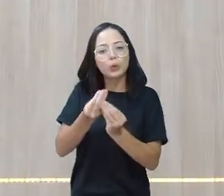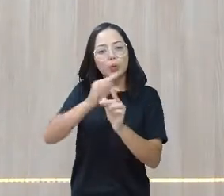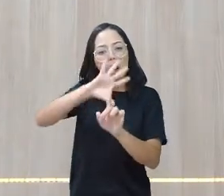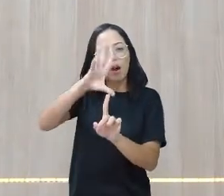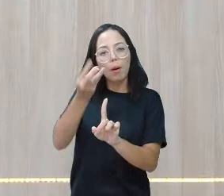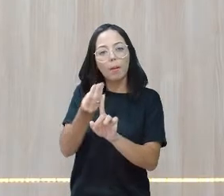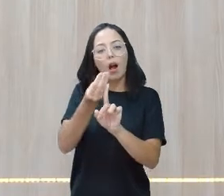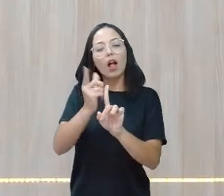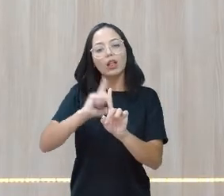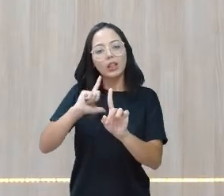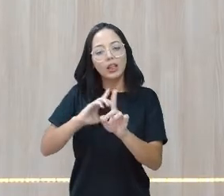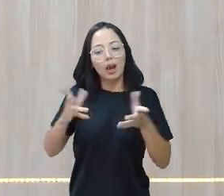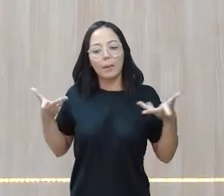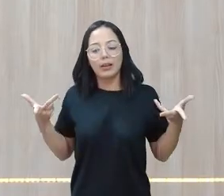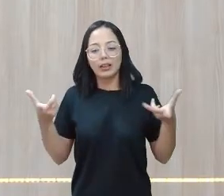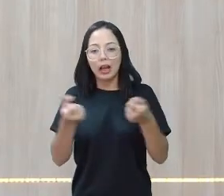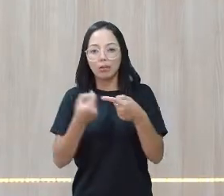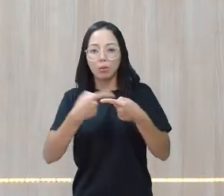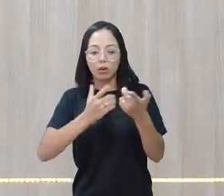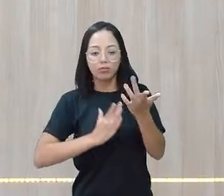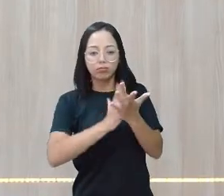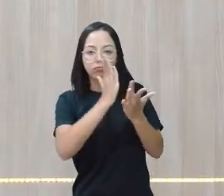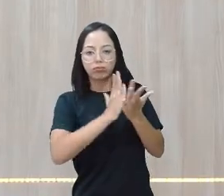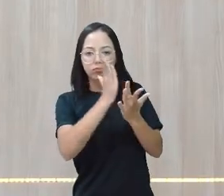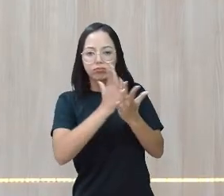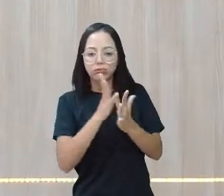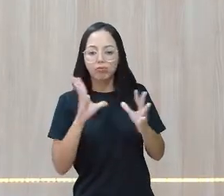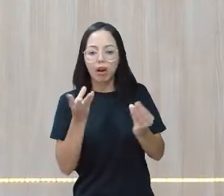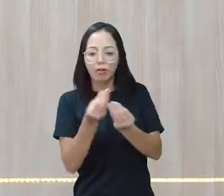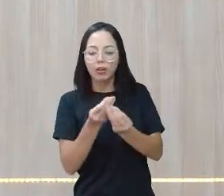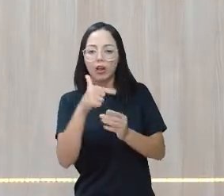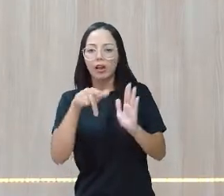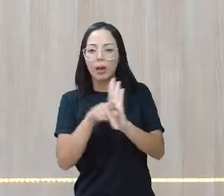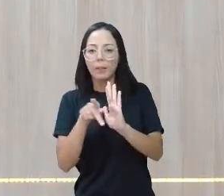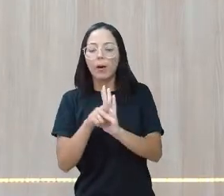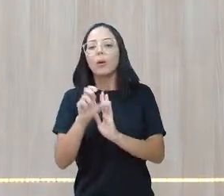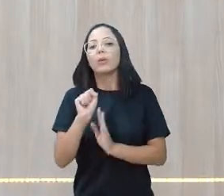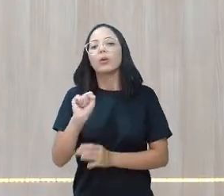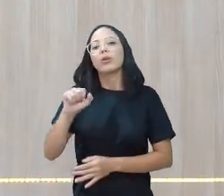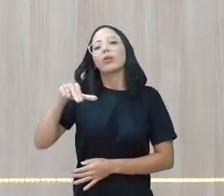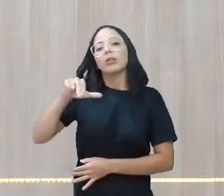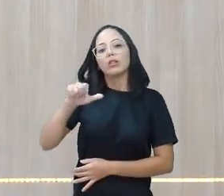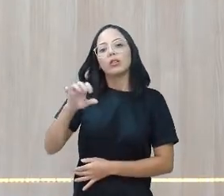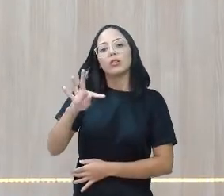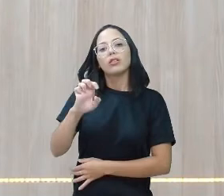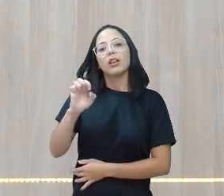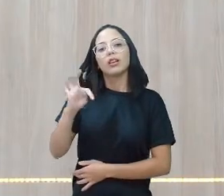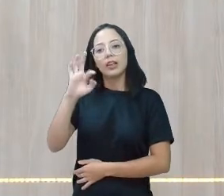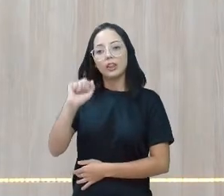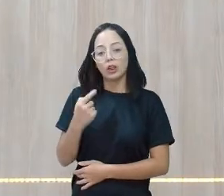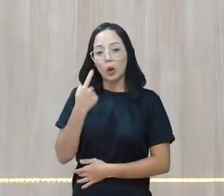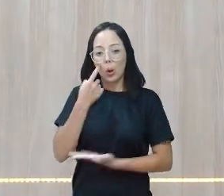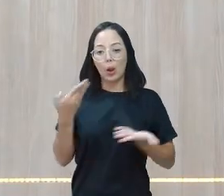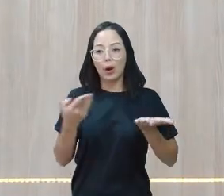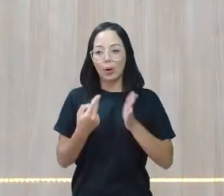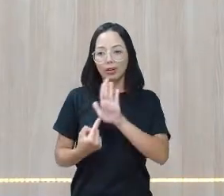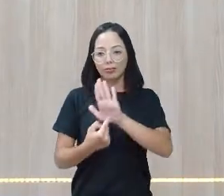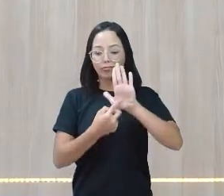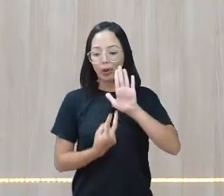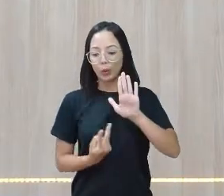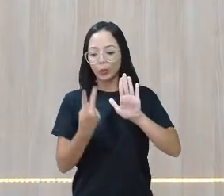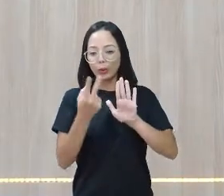habilidade. Existe uma infinidade de artistas sinestetas. E aí, eu trouxe 2 artistas que são